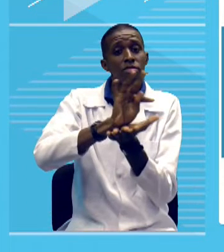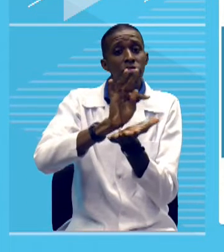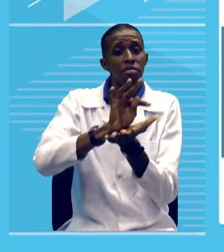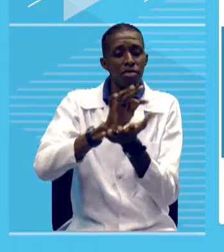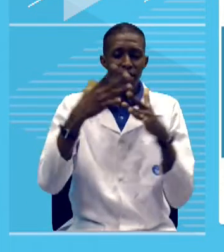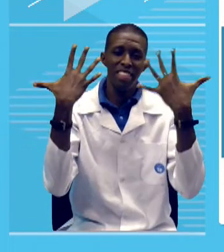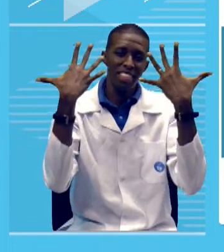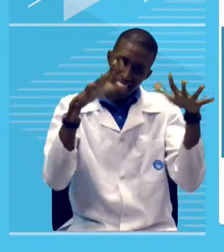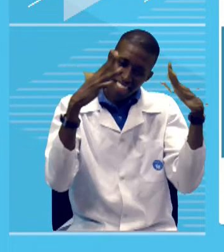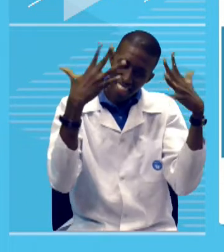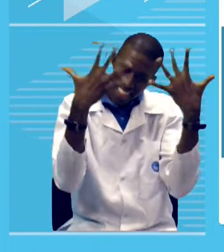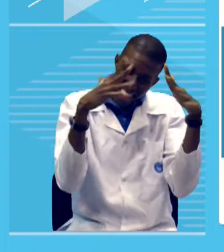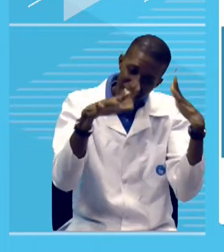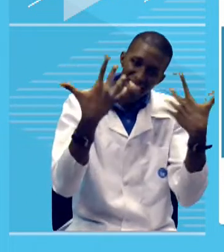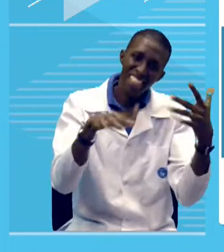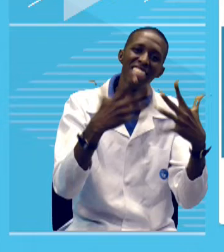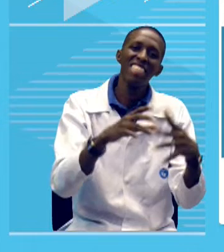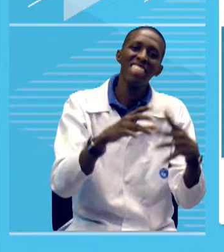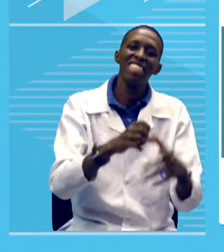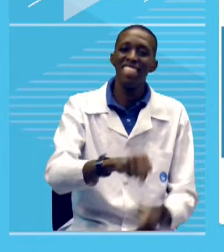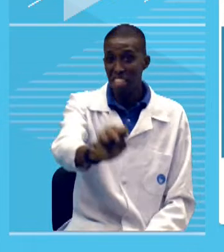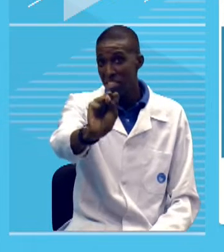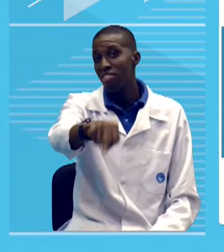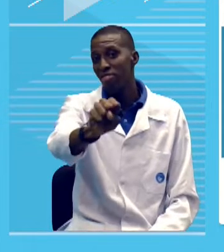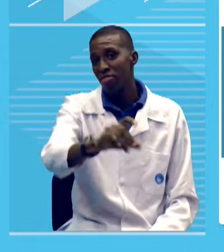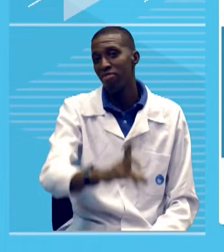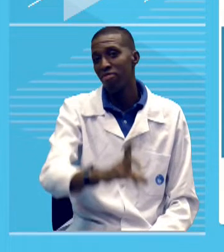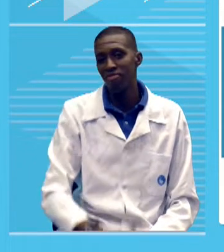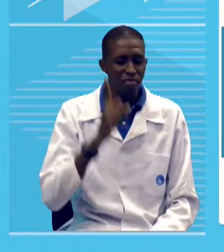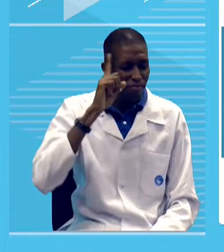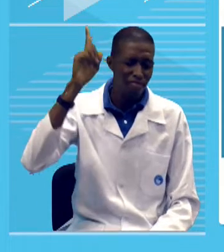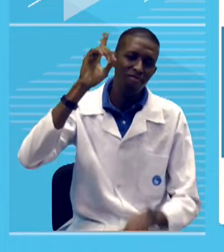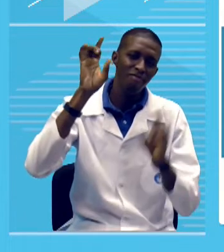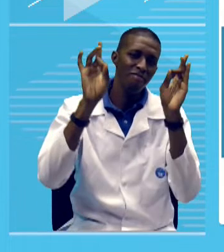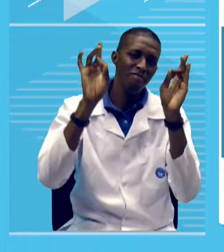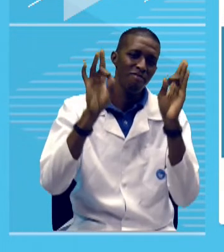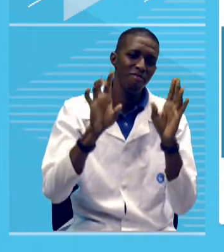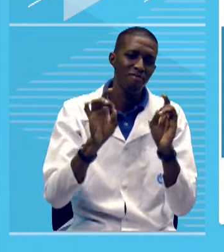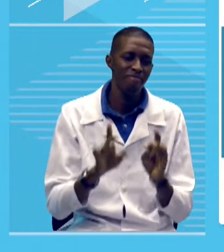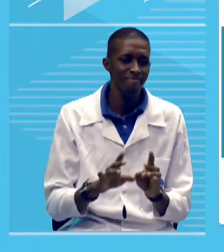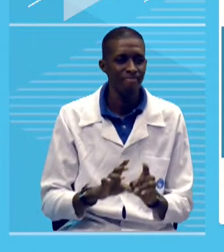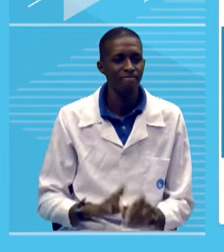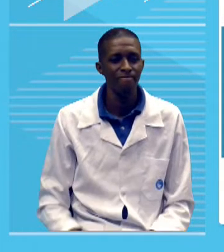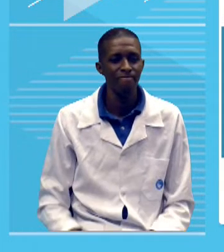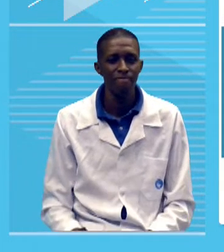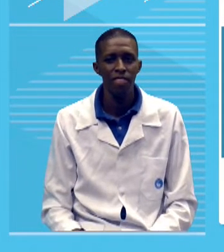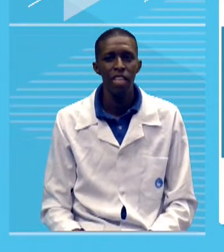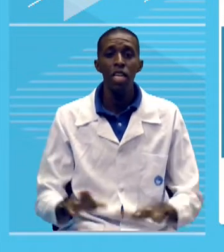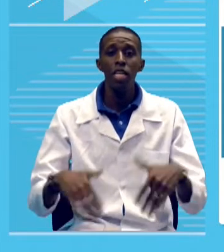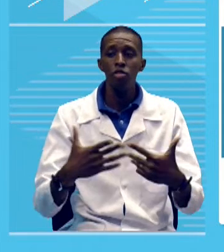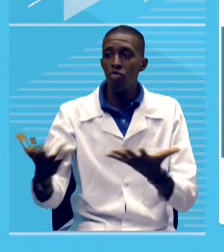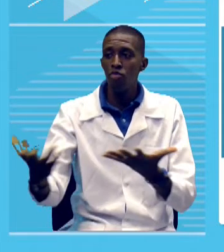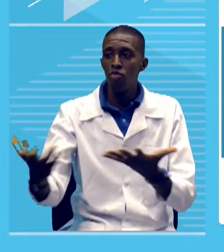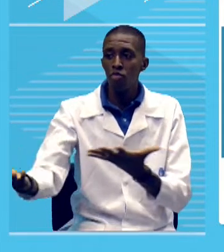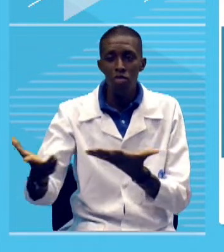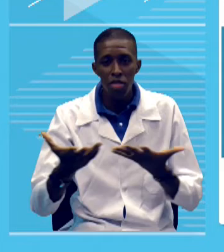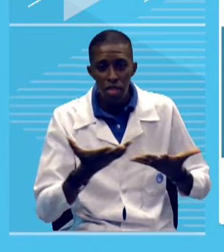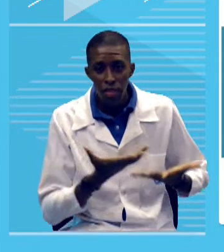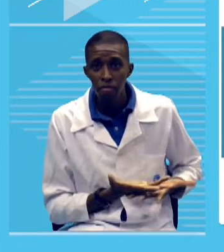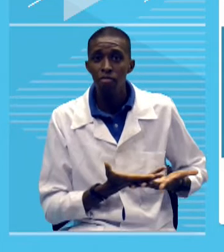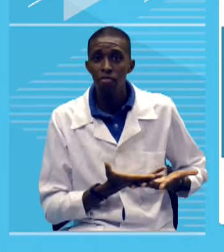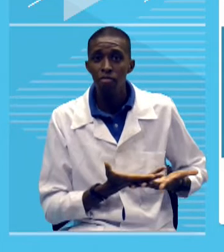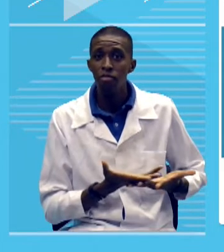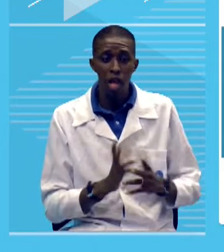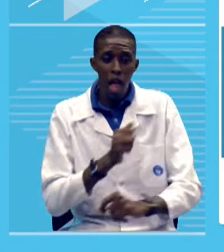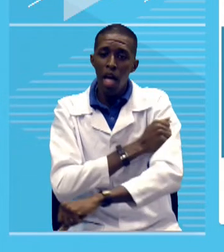através de IPTV a cidade qualidade a cidade Paulistana Olha aí turma de Paulistana os alunos aí nossos